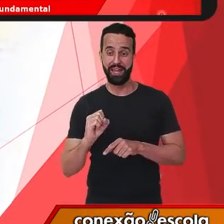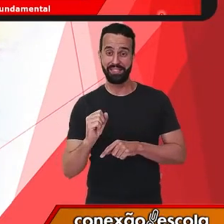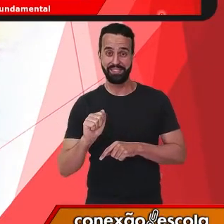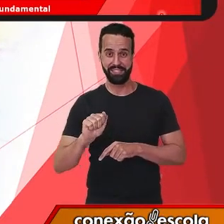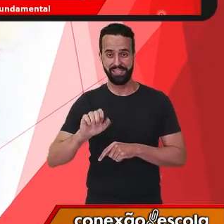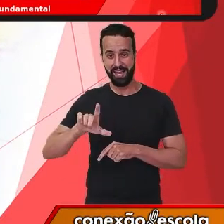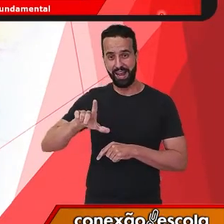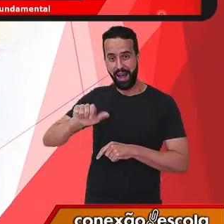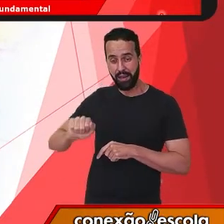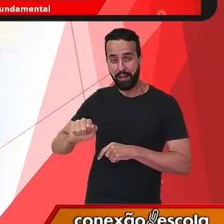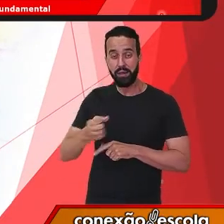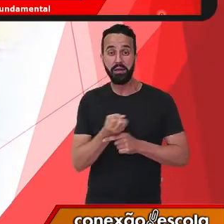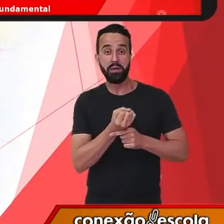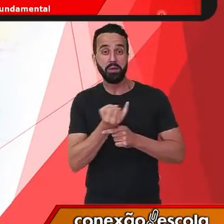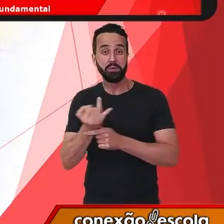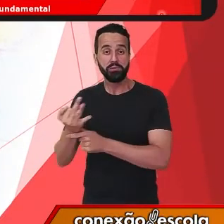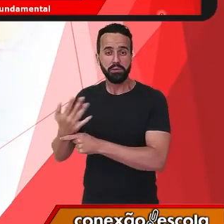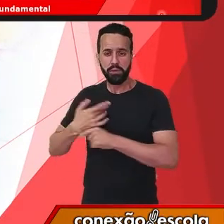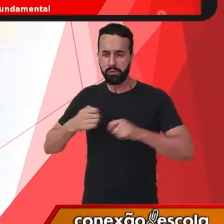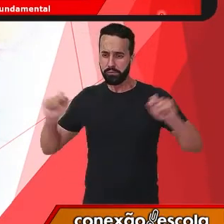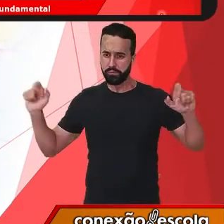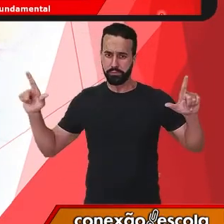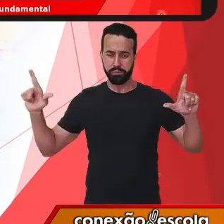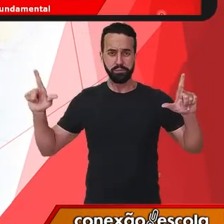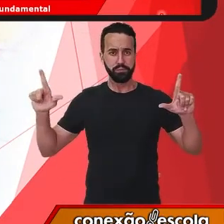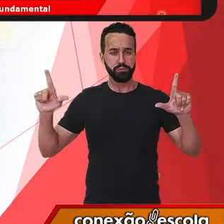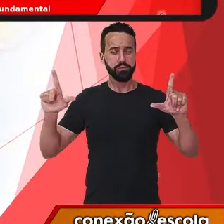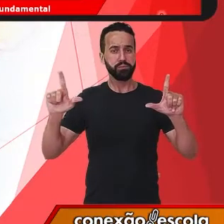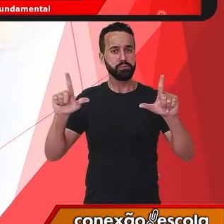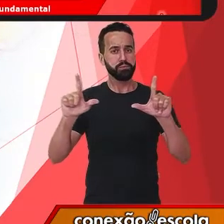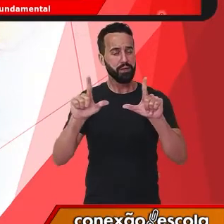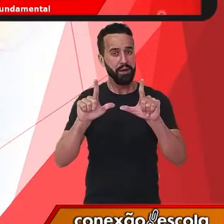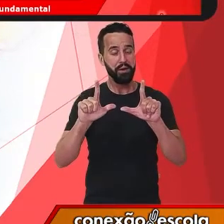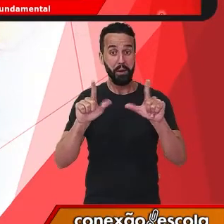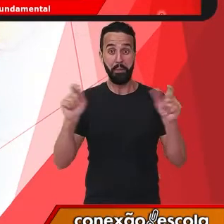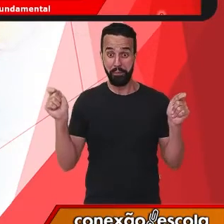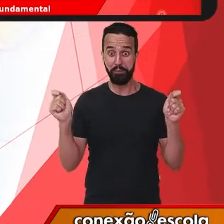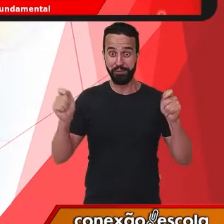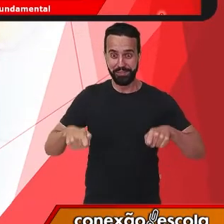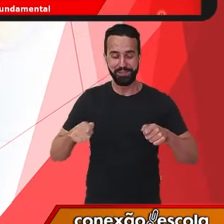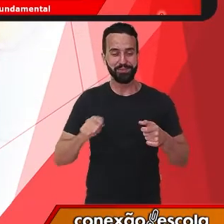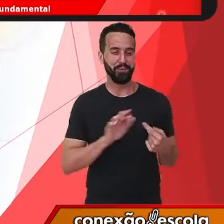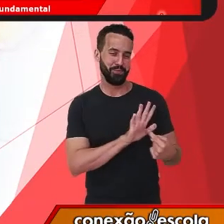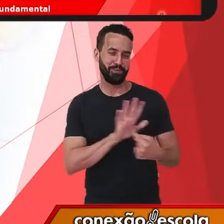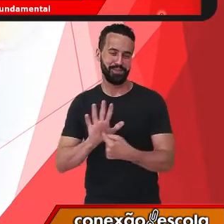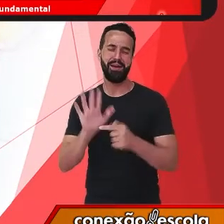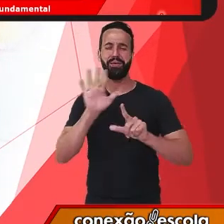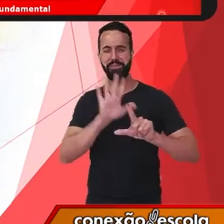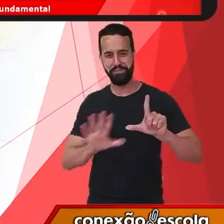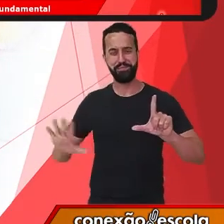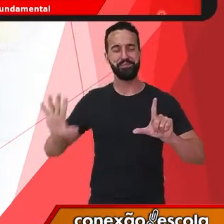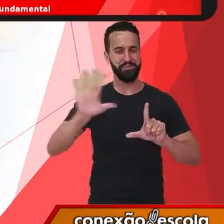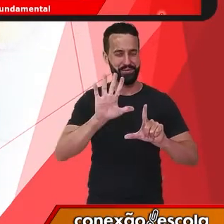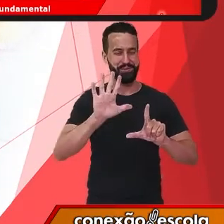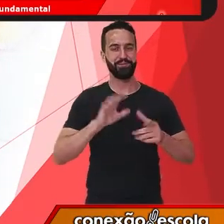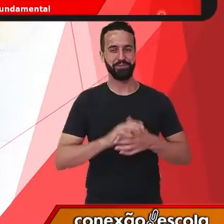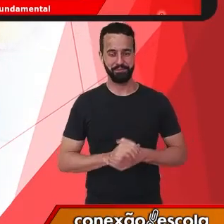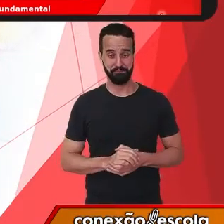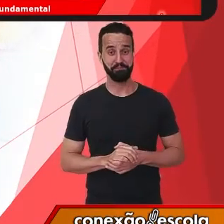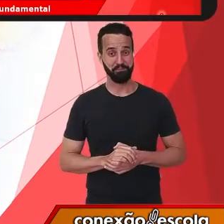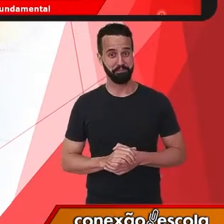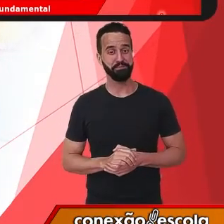Quantas vezes for necessário reduzir Essa realidade para que ela pudesse ser representada no mapa